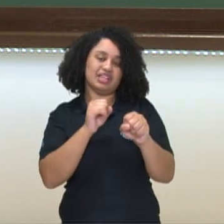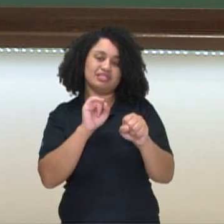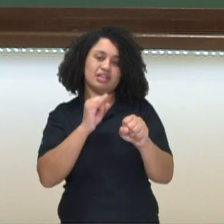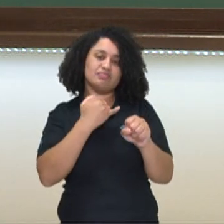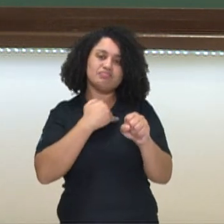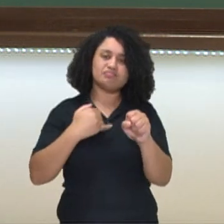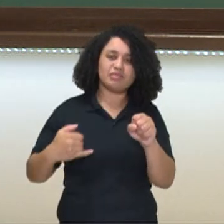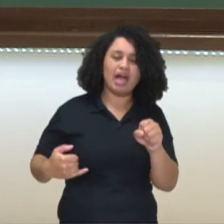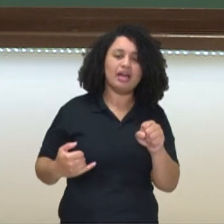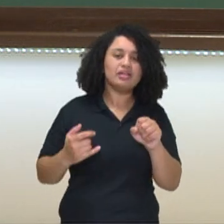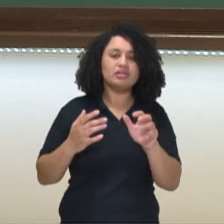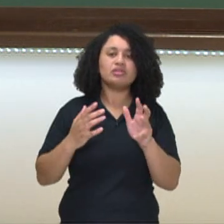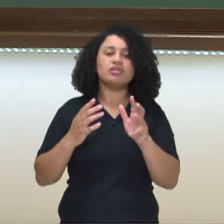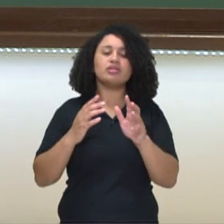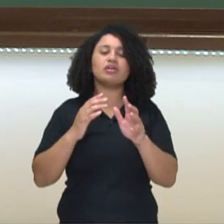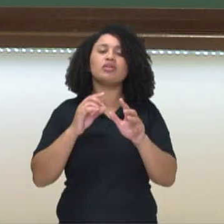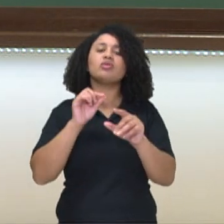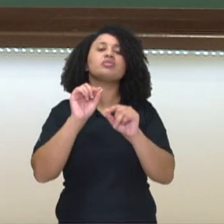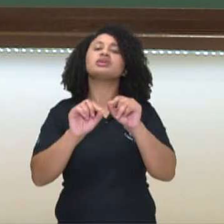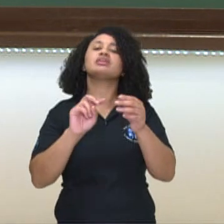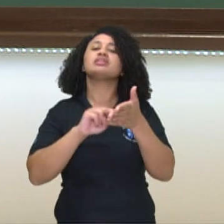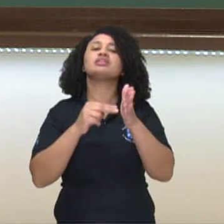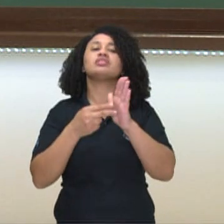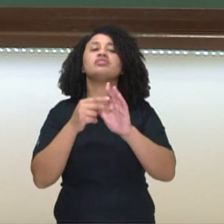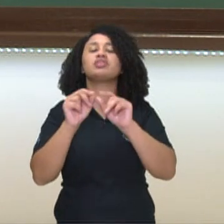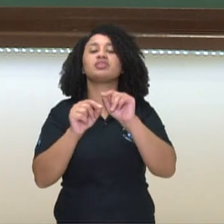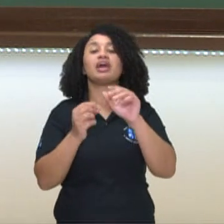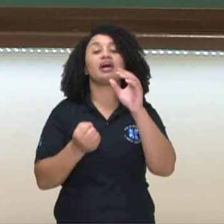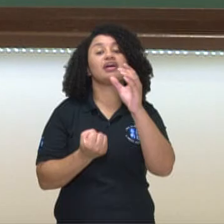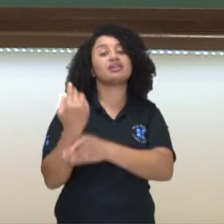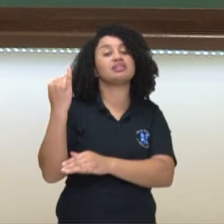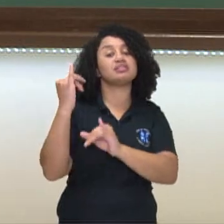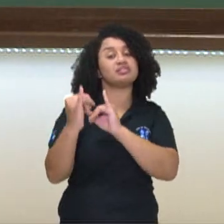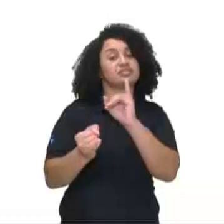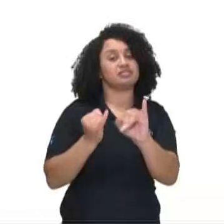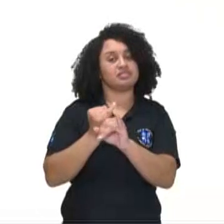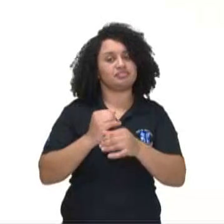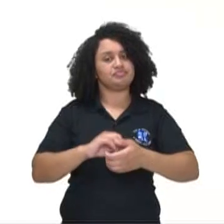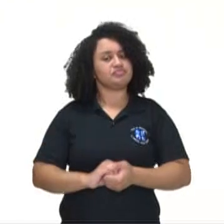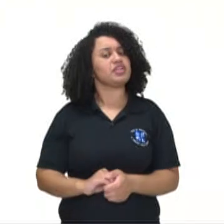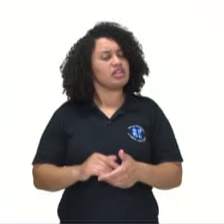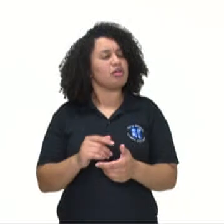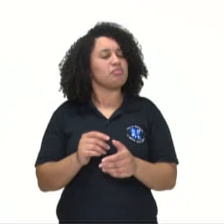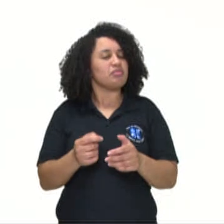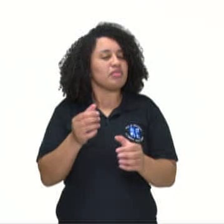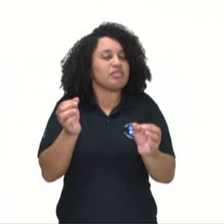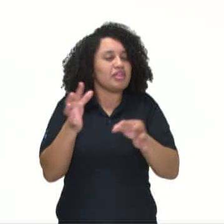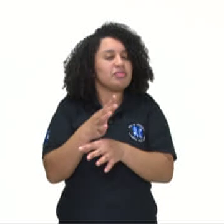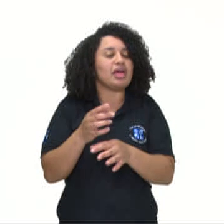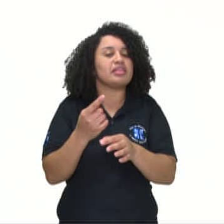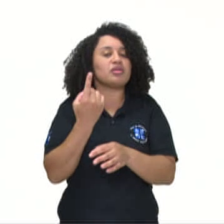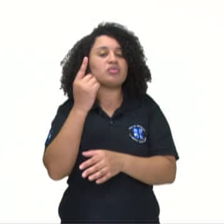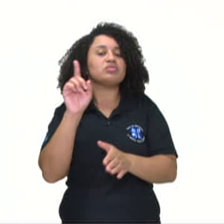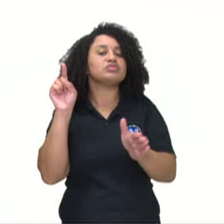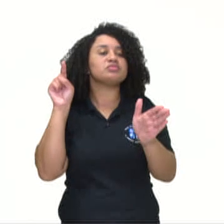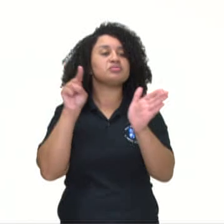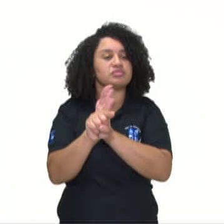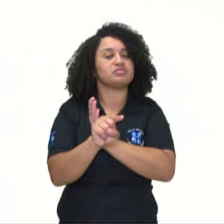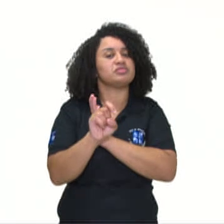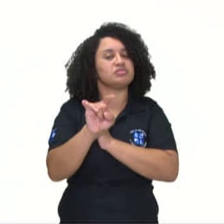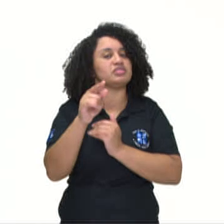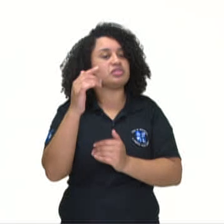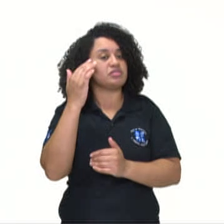poder. E, logicamente, a inserção da internet. Para a gente fechar, um último quiz para avaliar se vocês entenderam